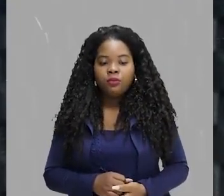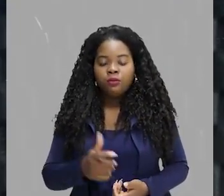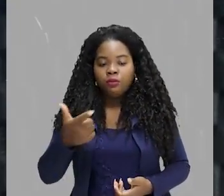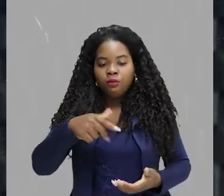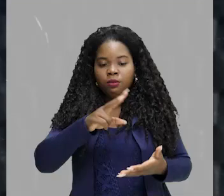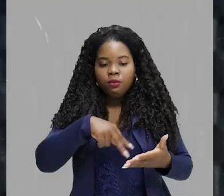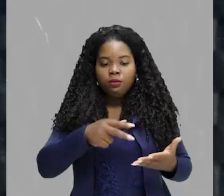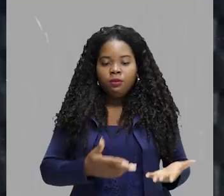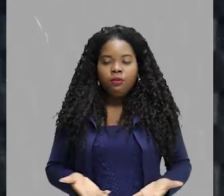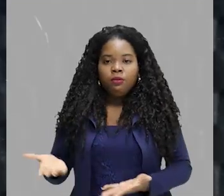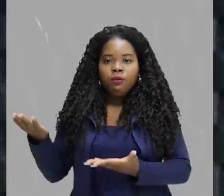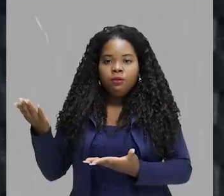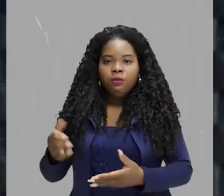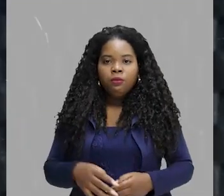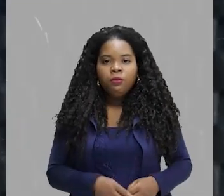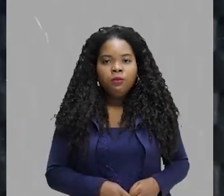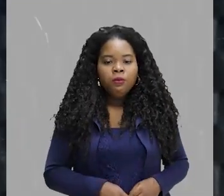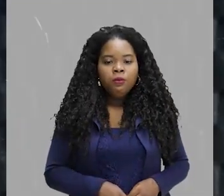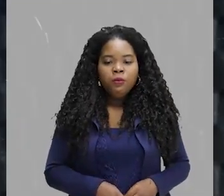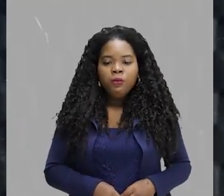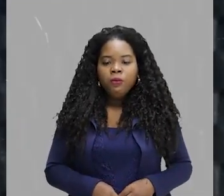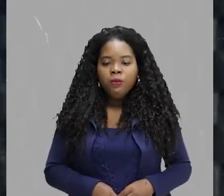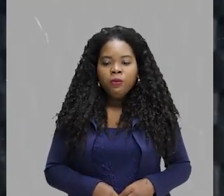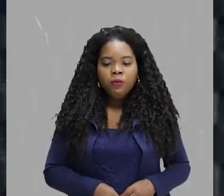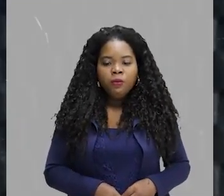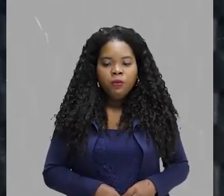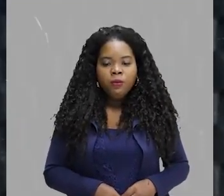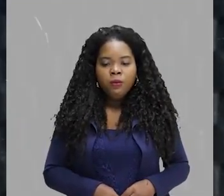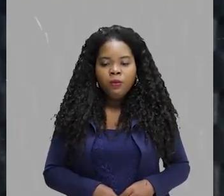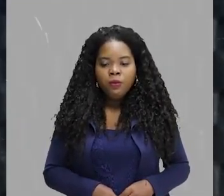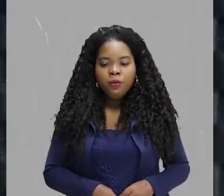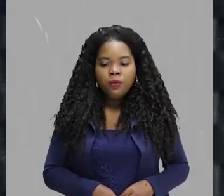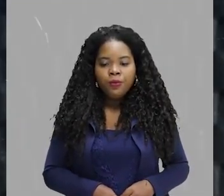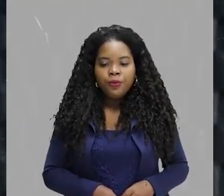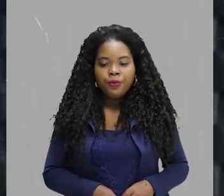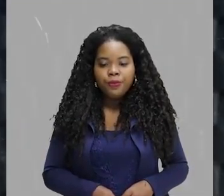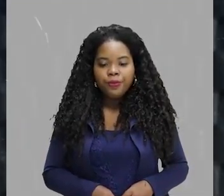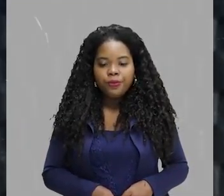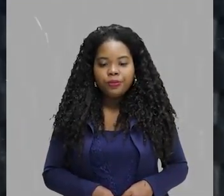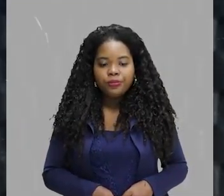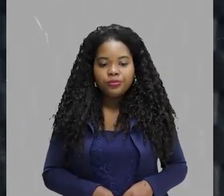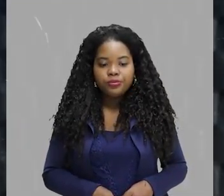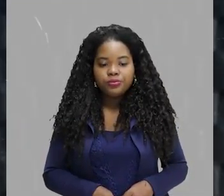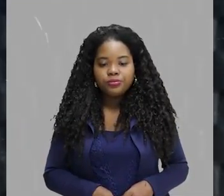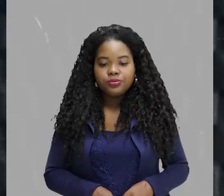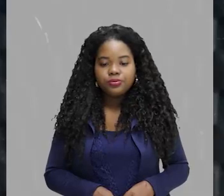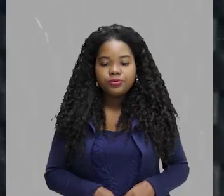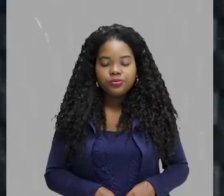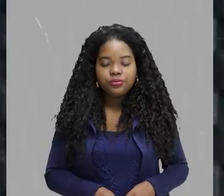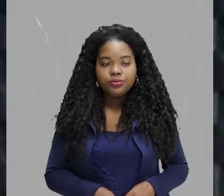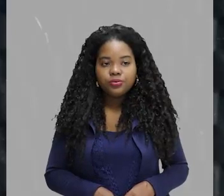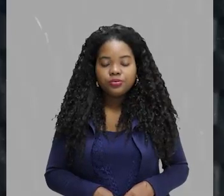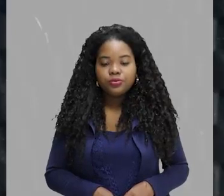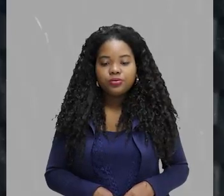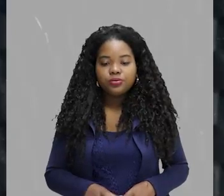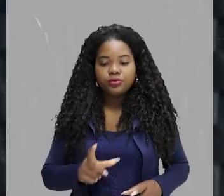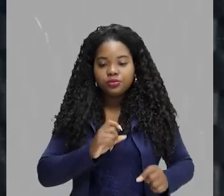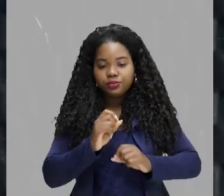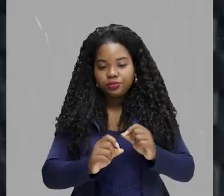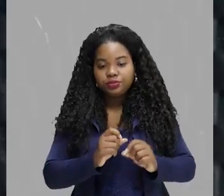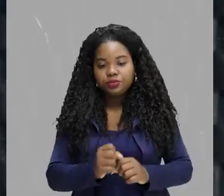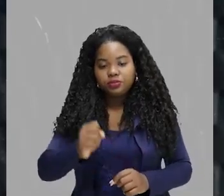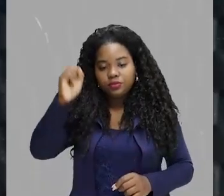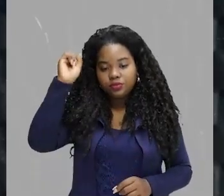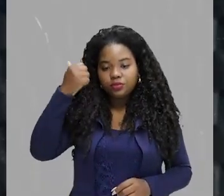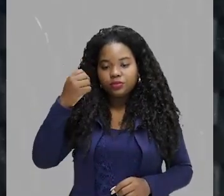produção capitalista, baseado no consumo generalizado de produtos industrializados, então a gente está falando principalmente do século